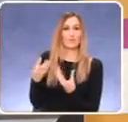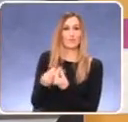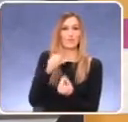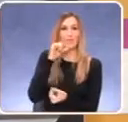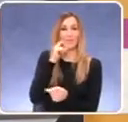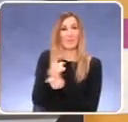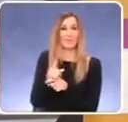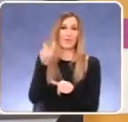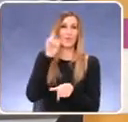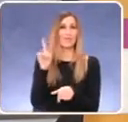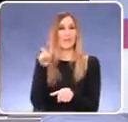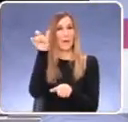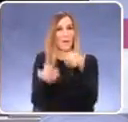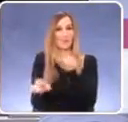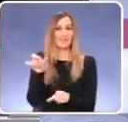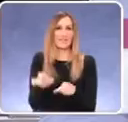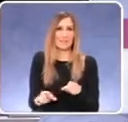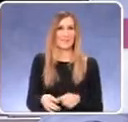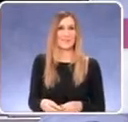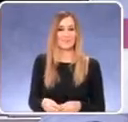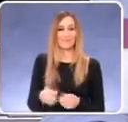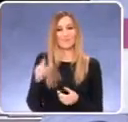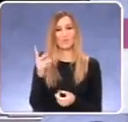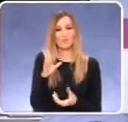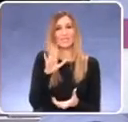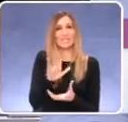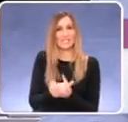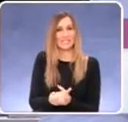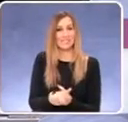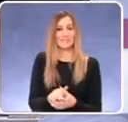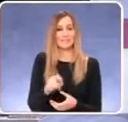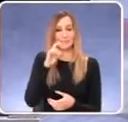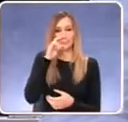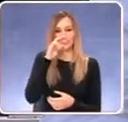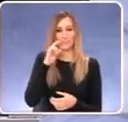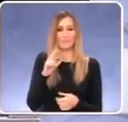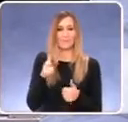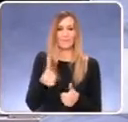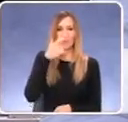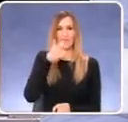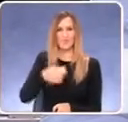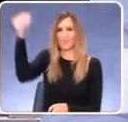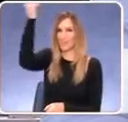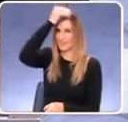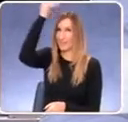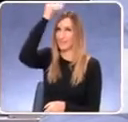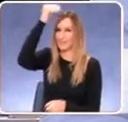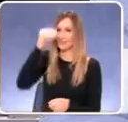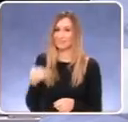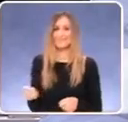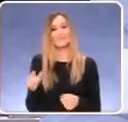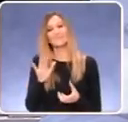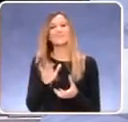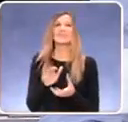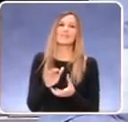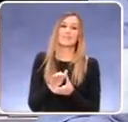da cirurgia. Exato. É um casal que... É boa gente, alentejana. É um casal